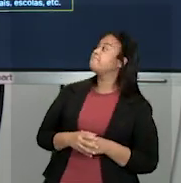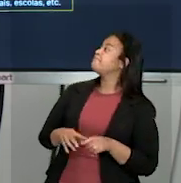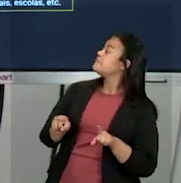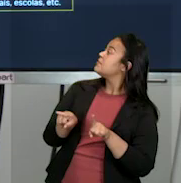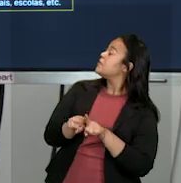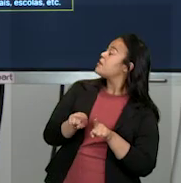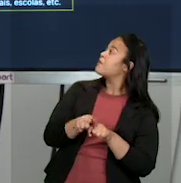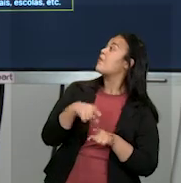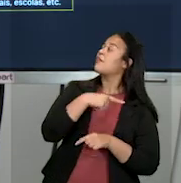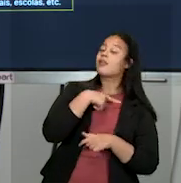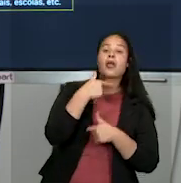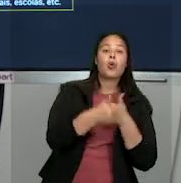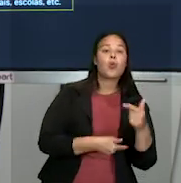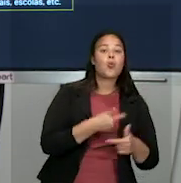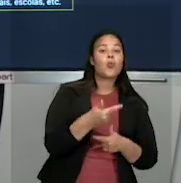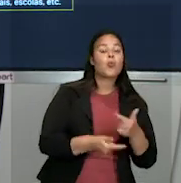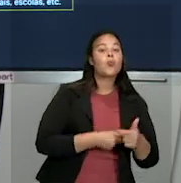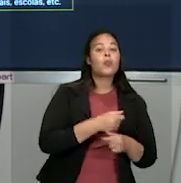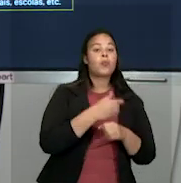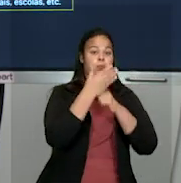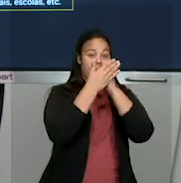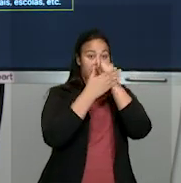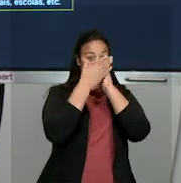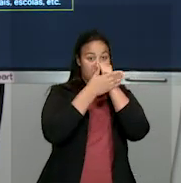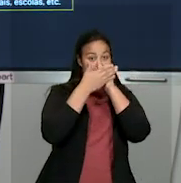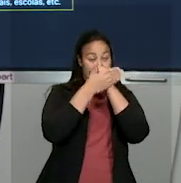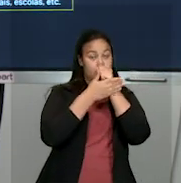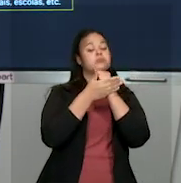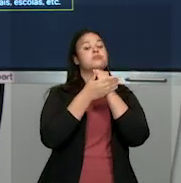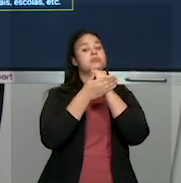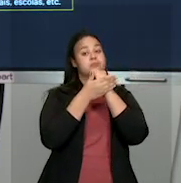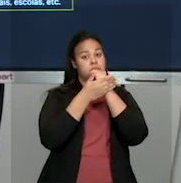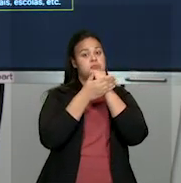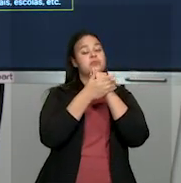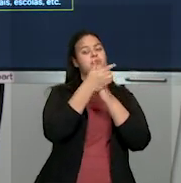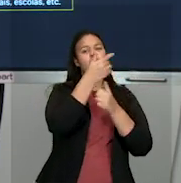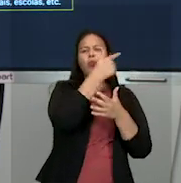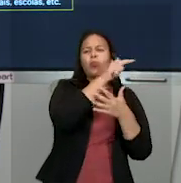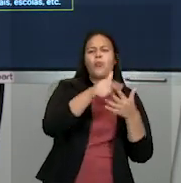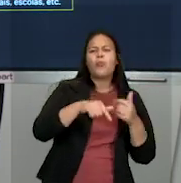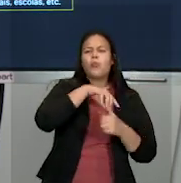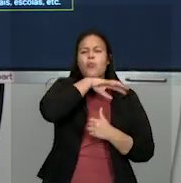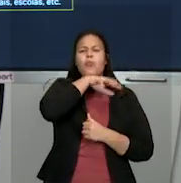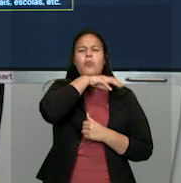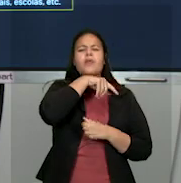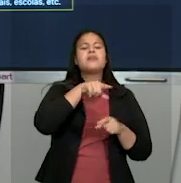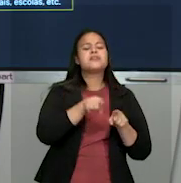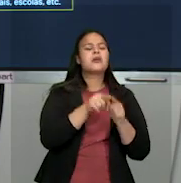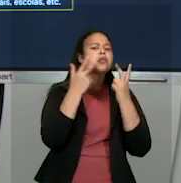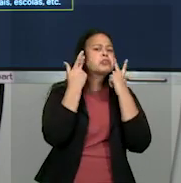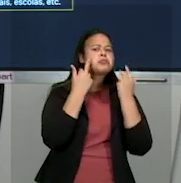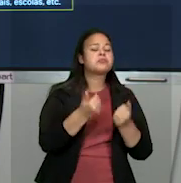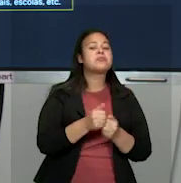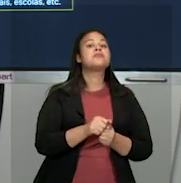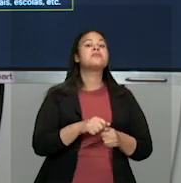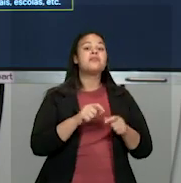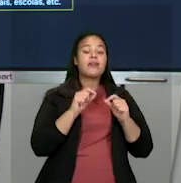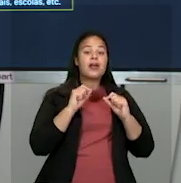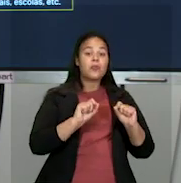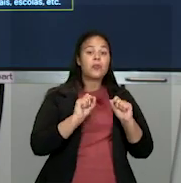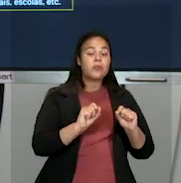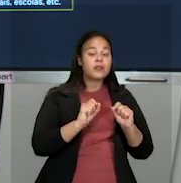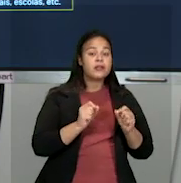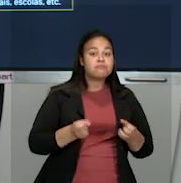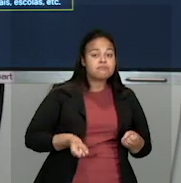Também temos a produção de suínos, né? Outros animais também, esses são os mais comuns, que vão fornecer para a